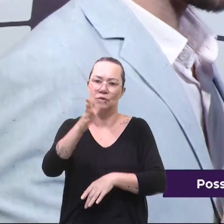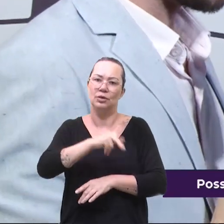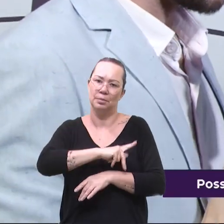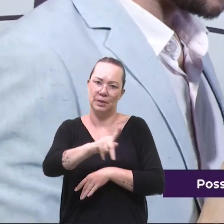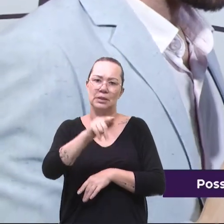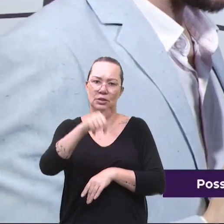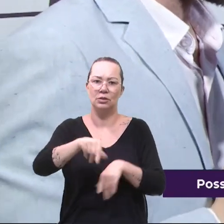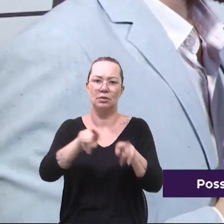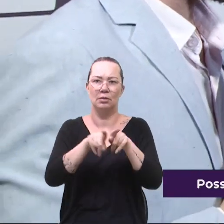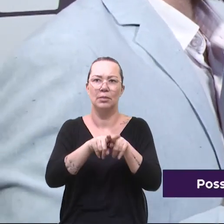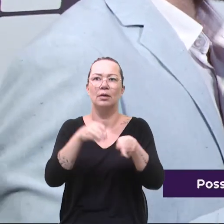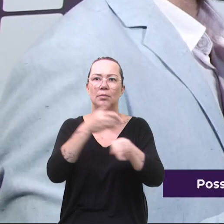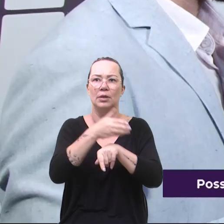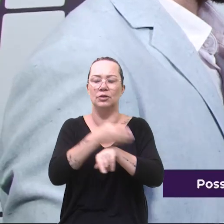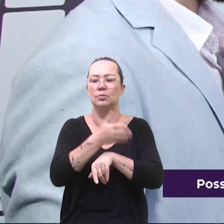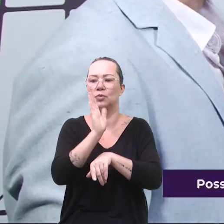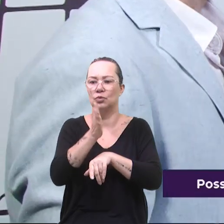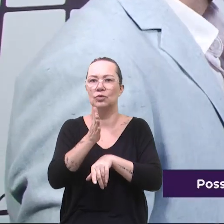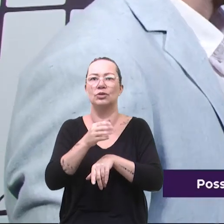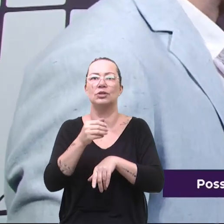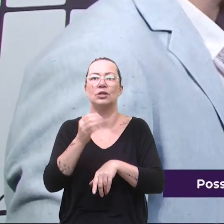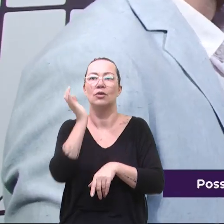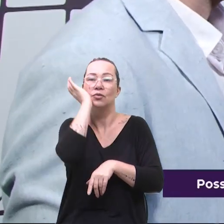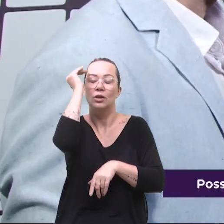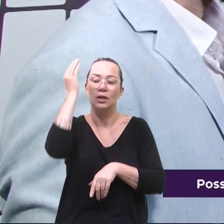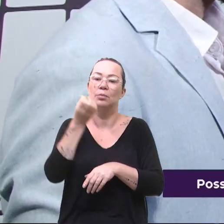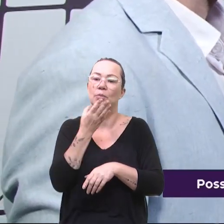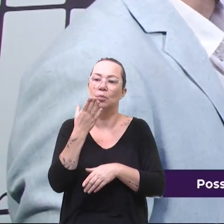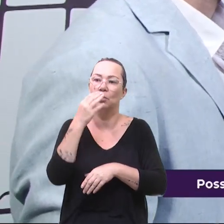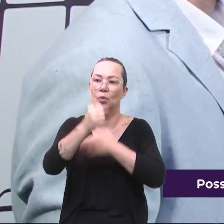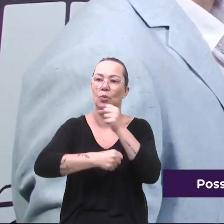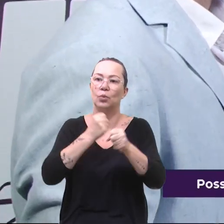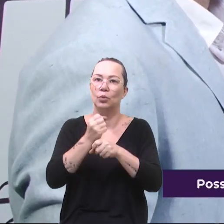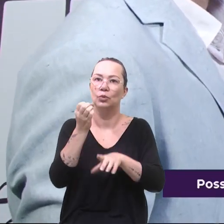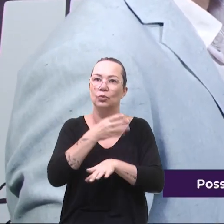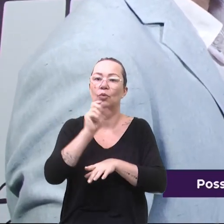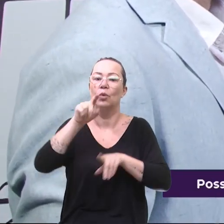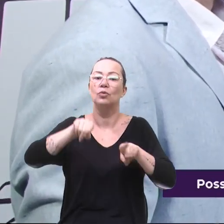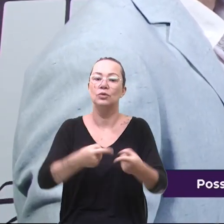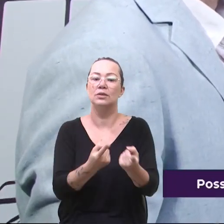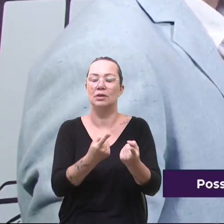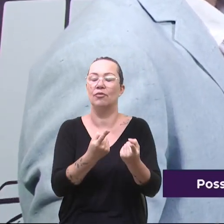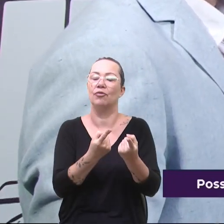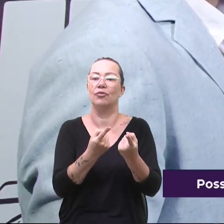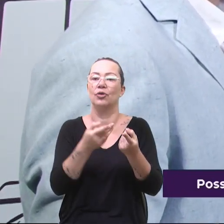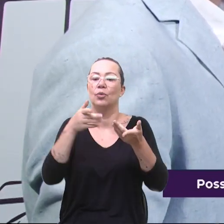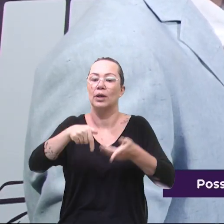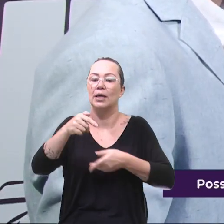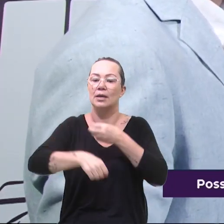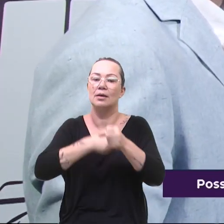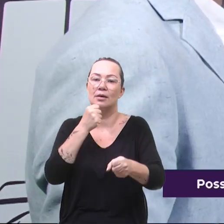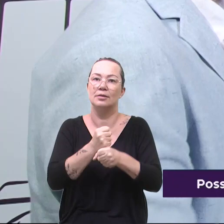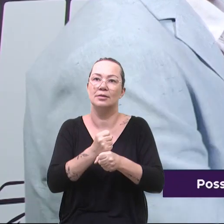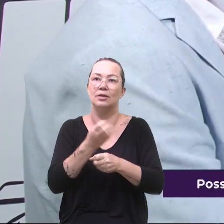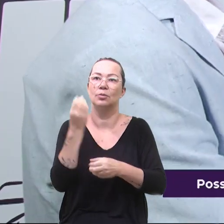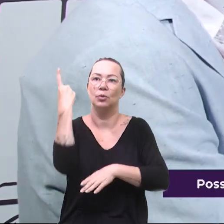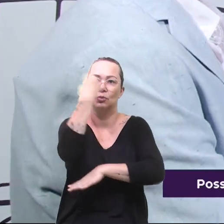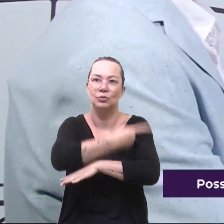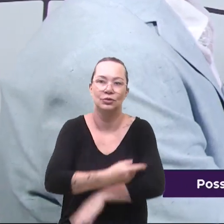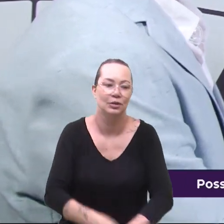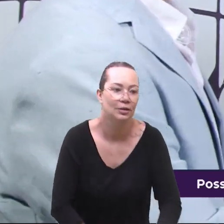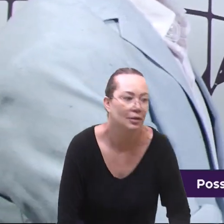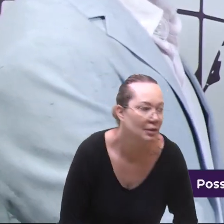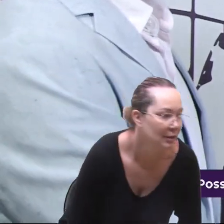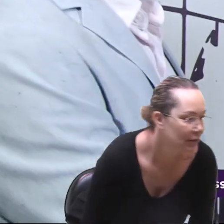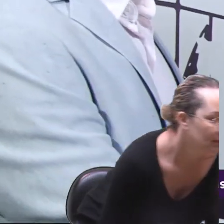casa, participou da mesa em várias gestões. Felipe, um bom ano novo para ti. Quais são os desafios da mesa diretora para este ano e o que vem pela frente? Bom dia.